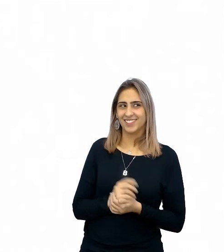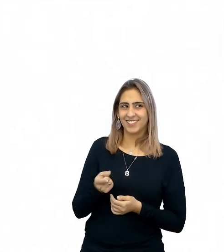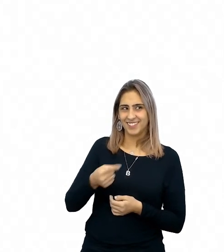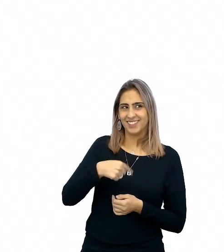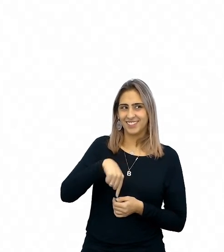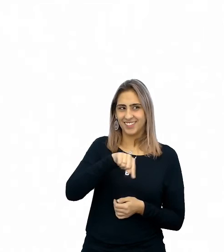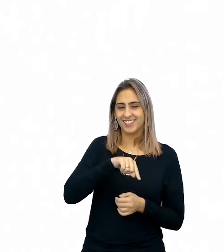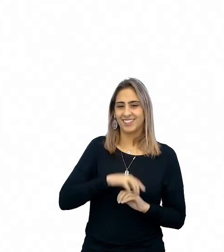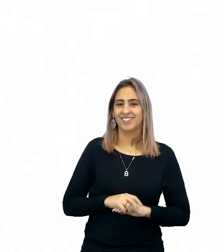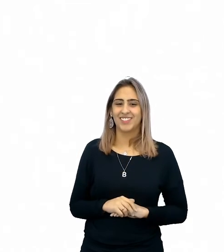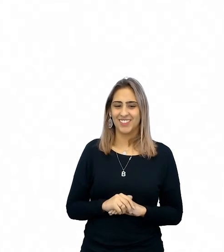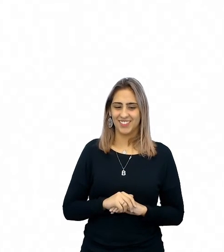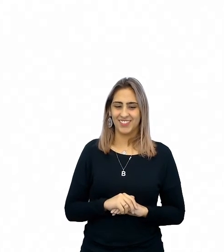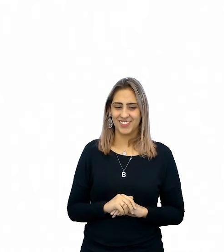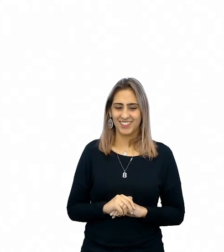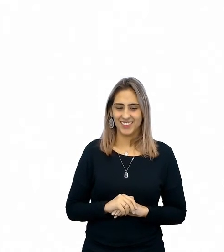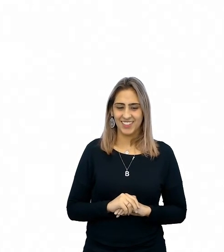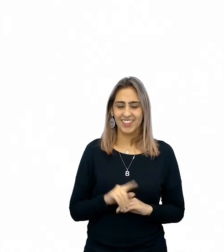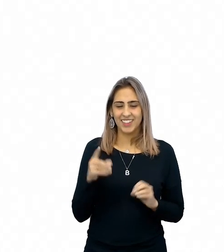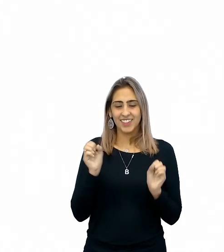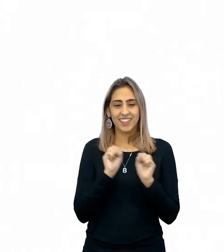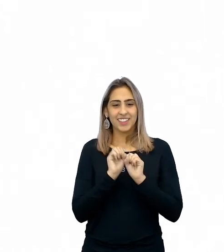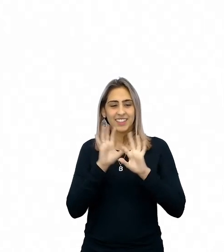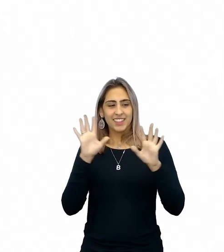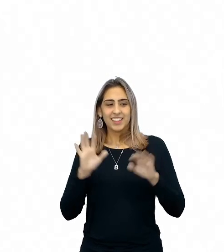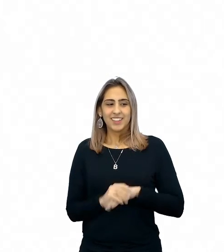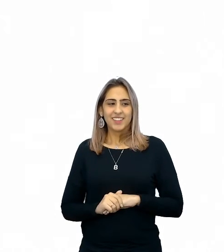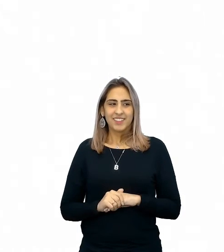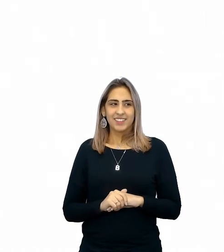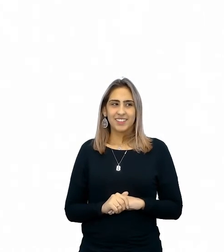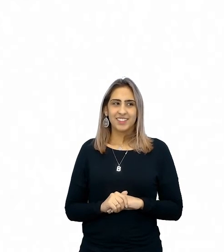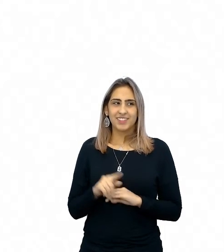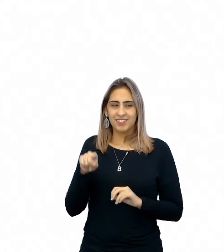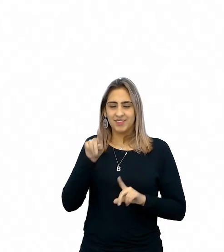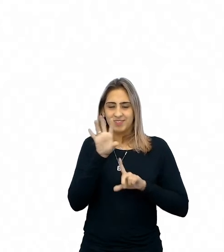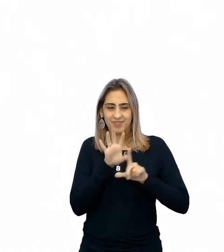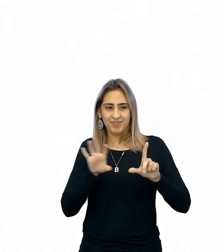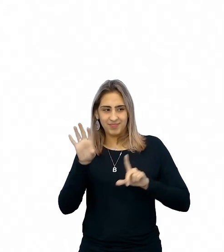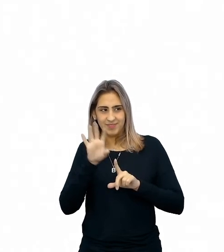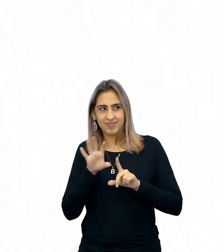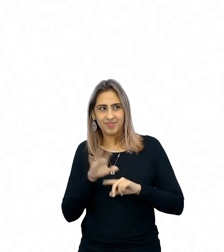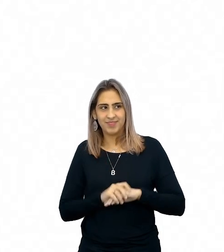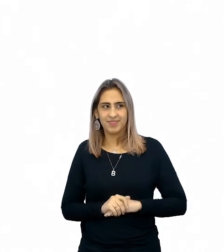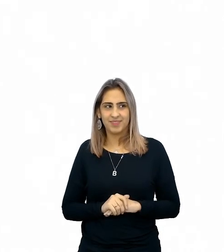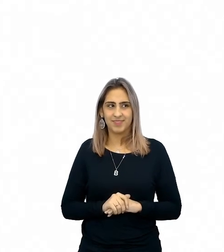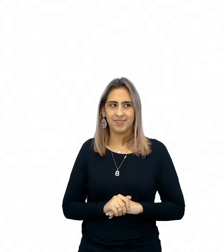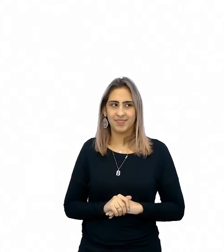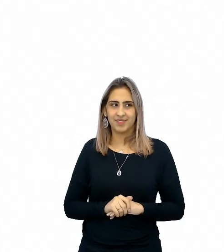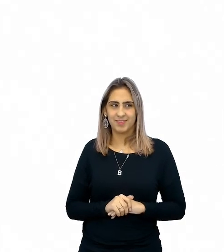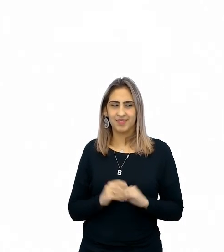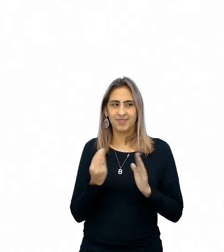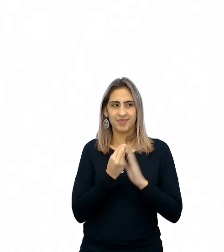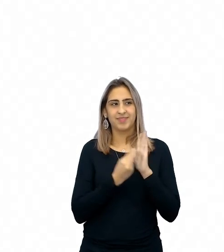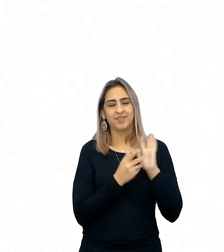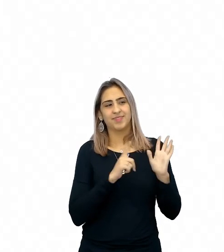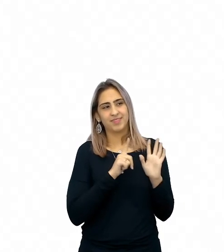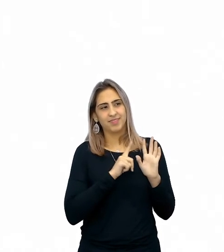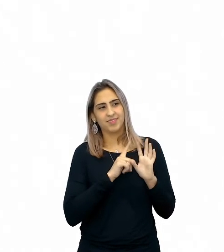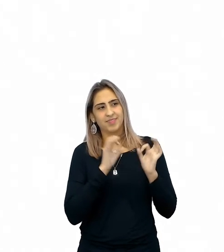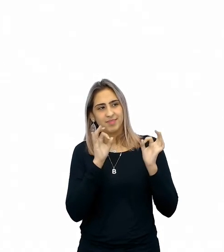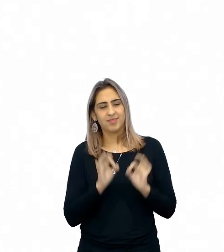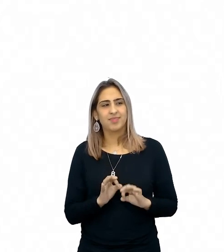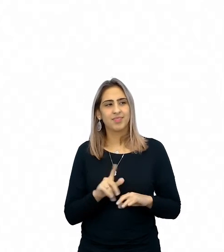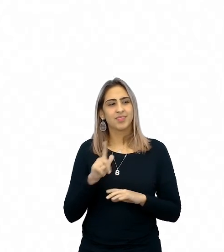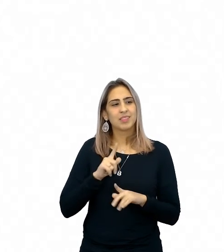estão bem definidos, muito claros, e depois, sim, aí mais para frente, o nosso aluno, então, vai ter a definição.